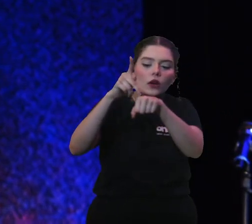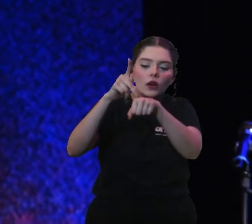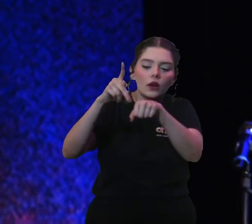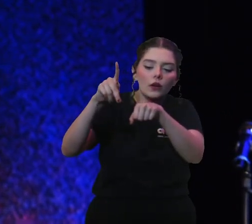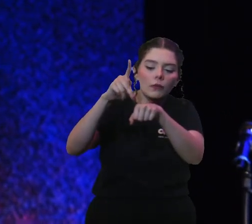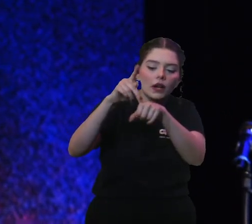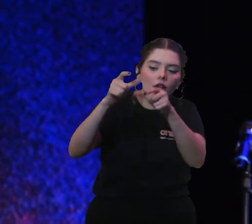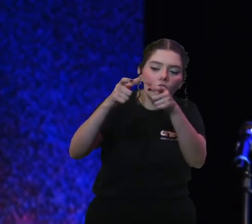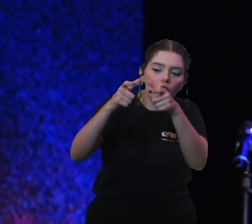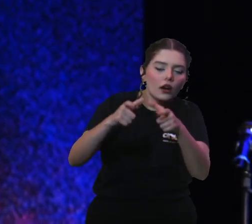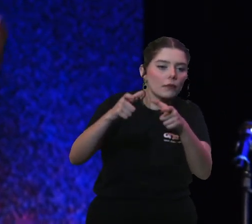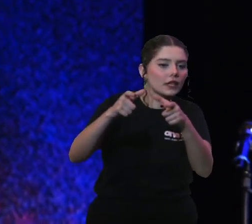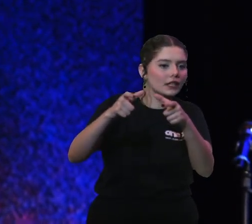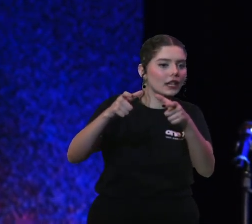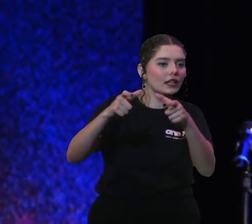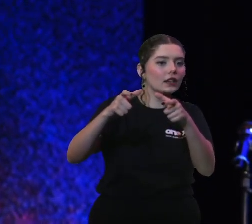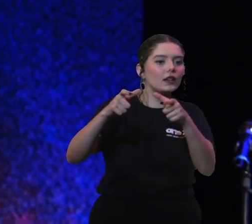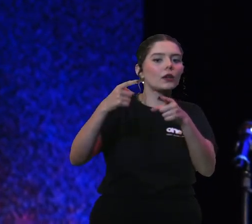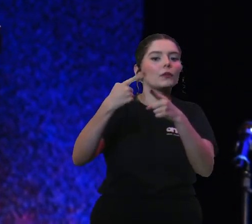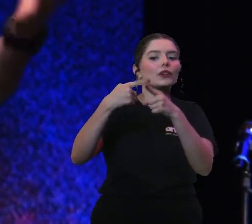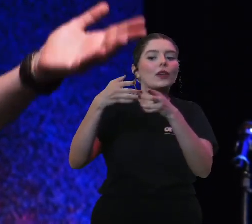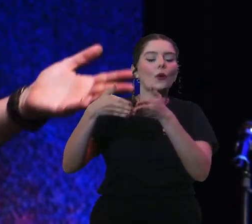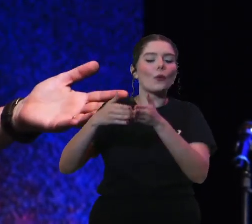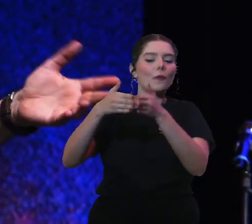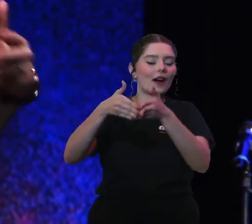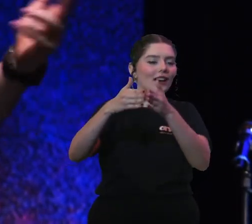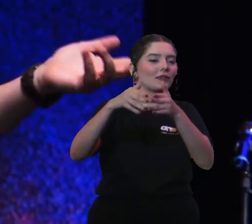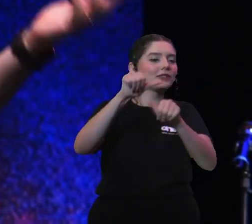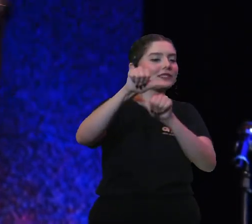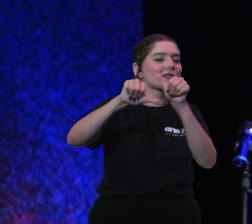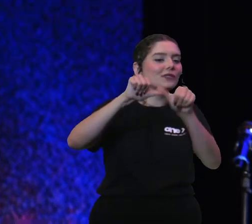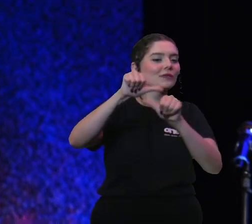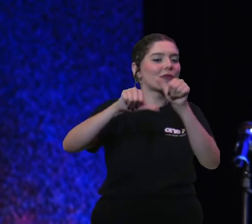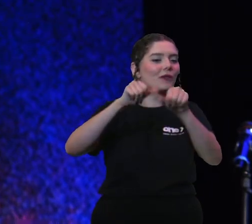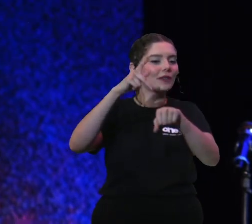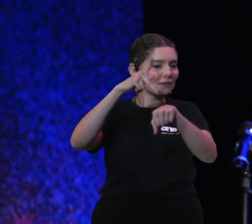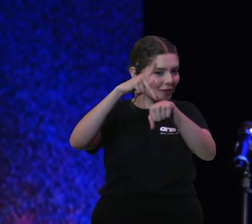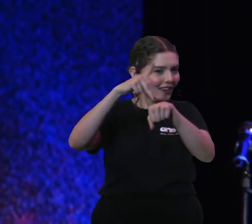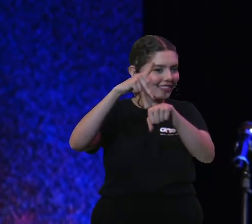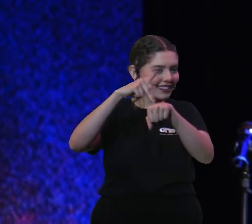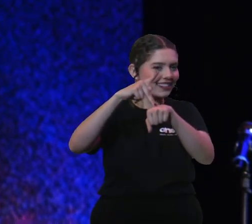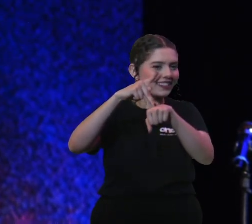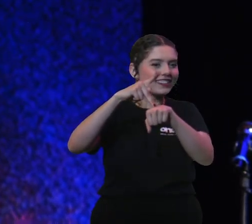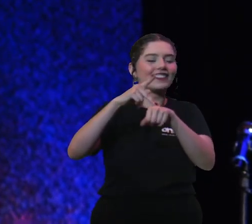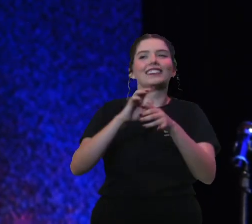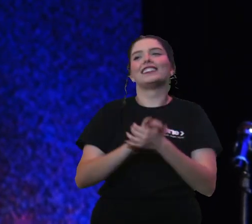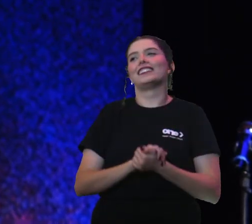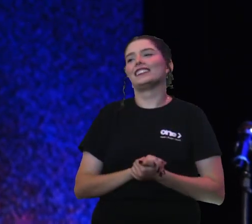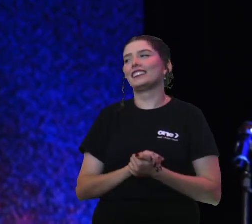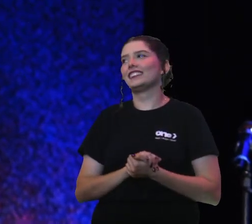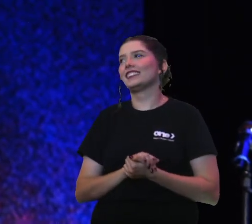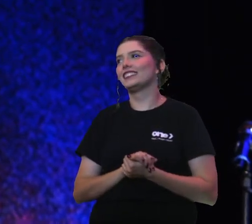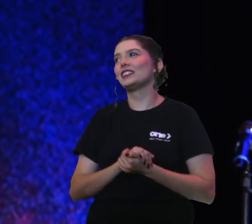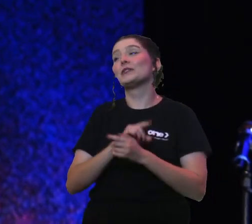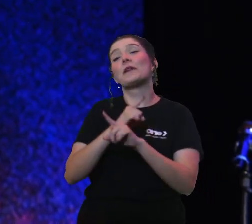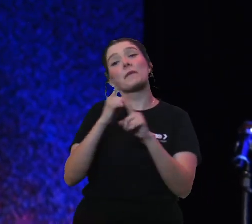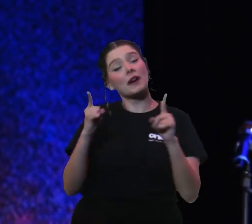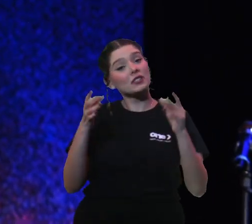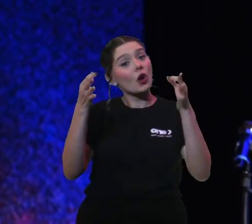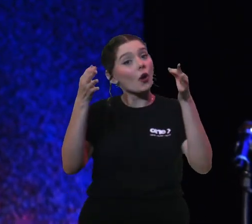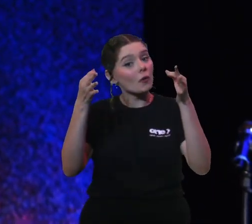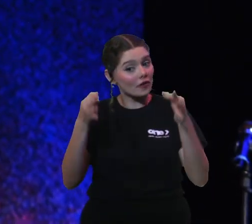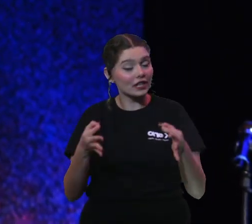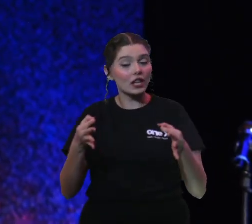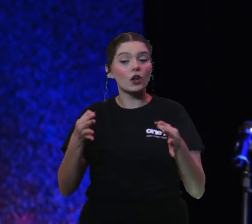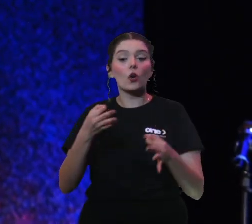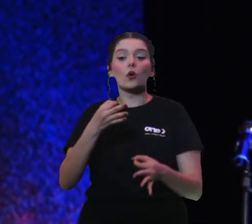acontecido. E eles acreditam dessa maneira. Eu não posso afirmar para você se é verdade ou não é verdade, mas uma certeza é,